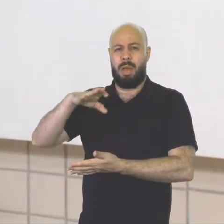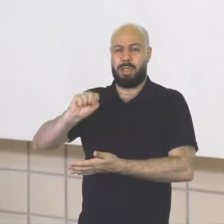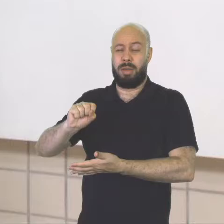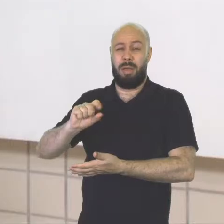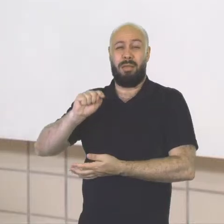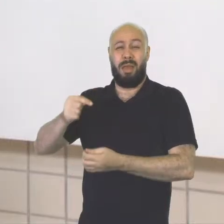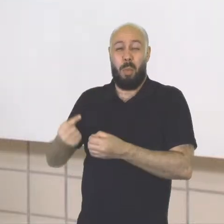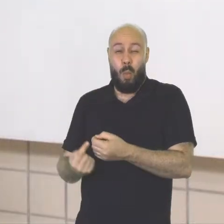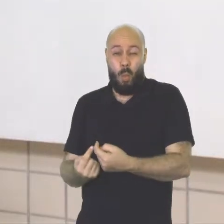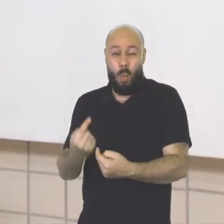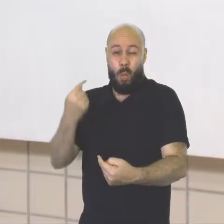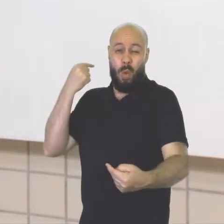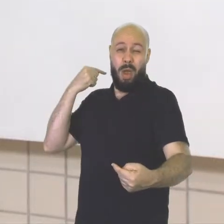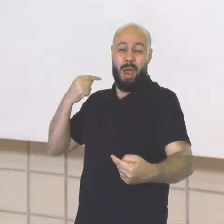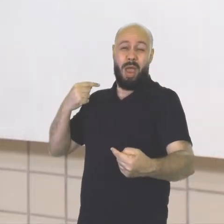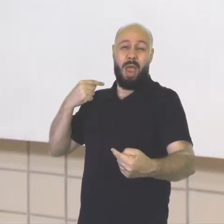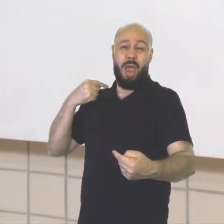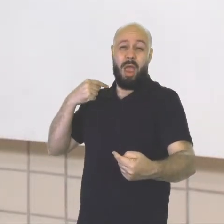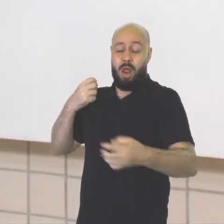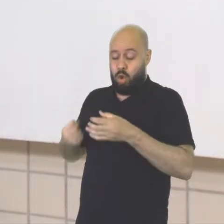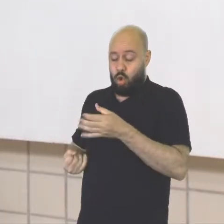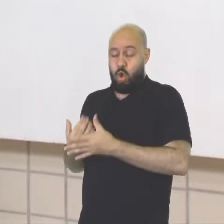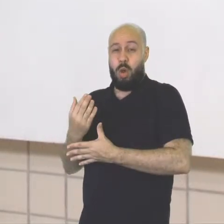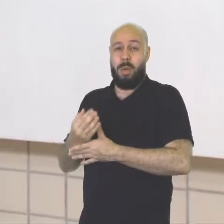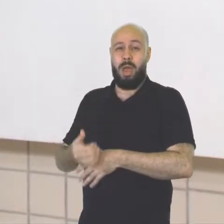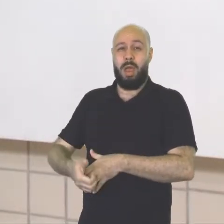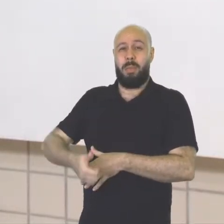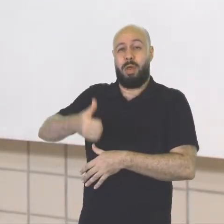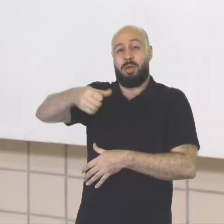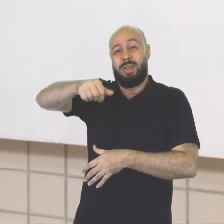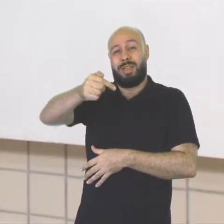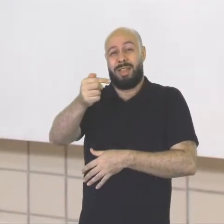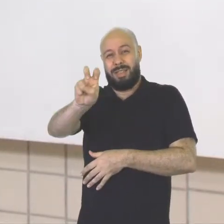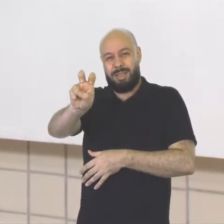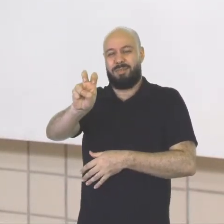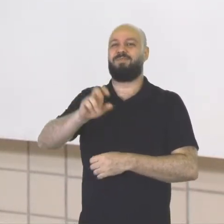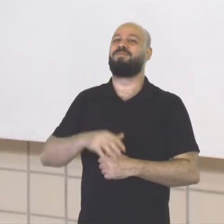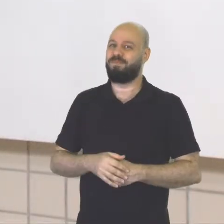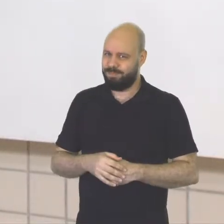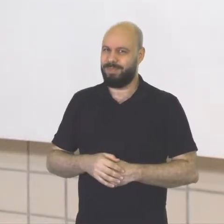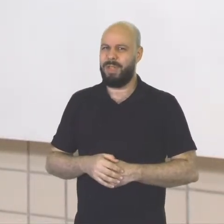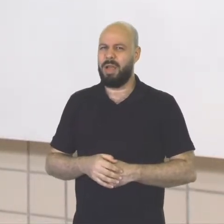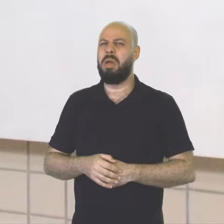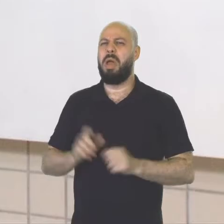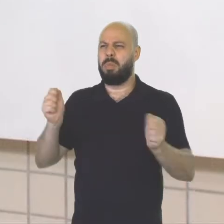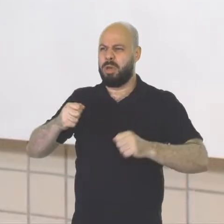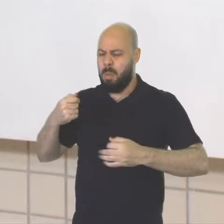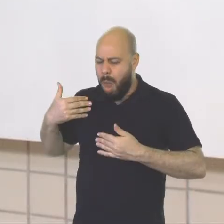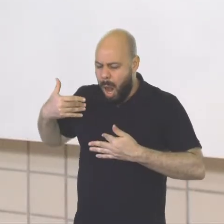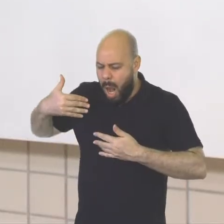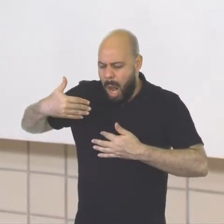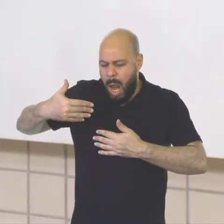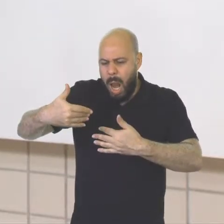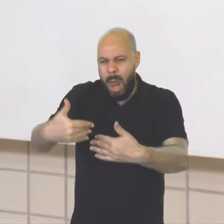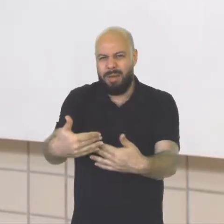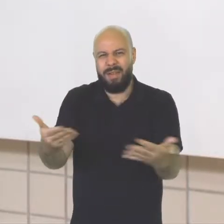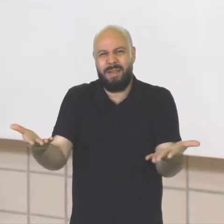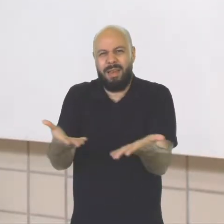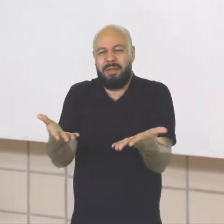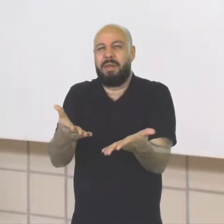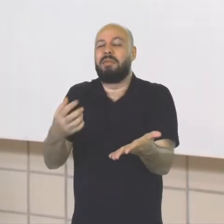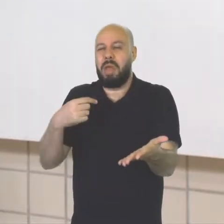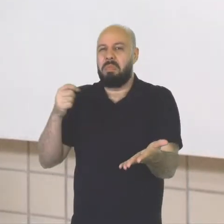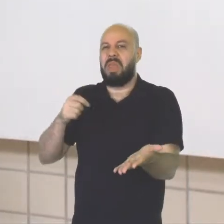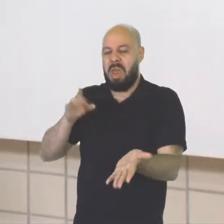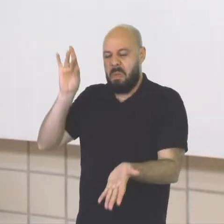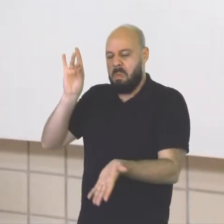de 1700, né, e 85, um jornal muito antigo, de credibilidade, que traz fatos que realmente valem